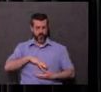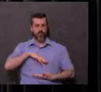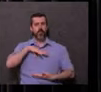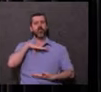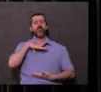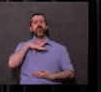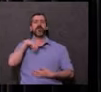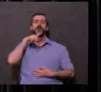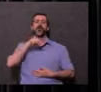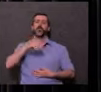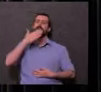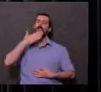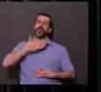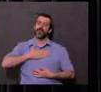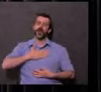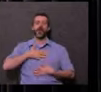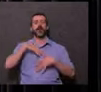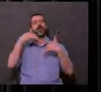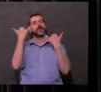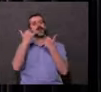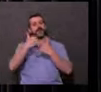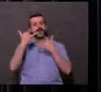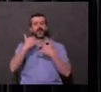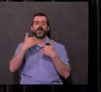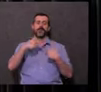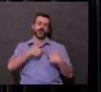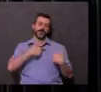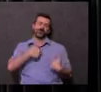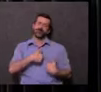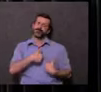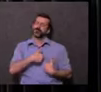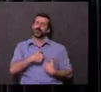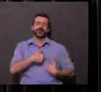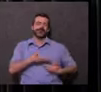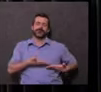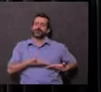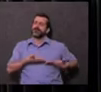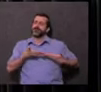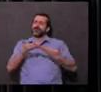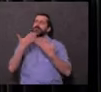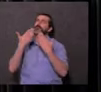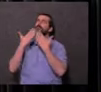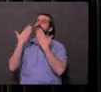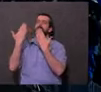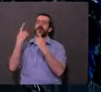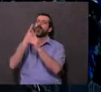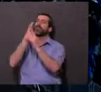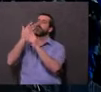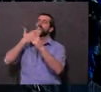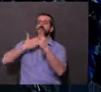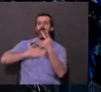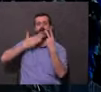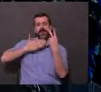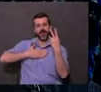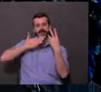graça necessária para agradecermos do fundo do coração tudo o que de bom recebemos e ainda